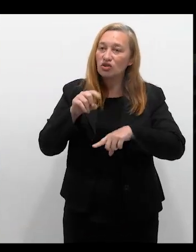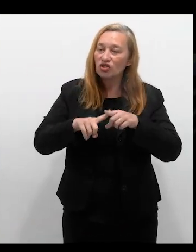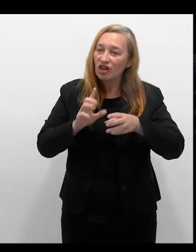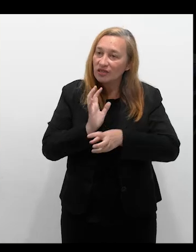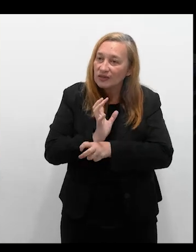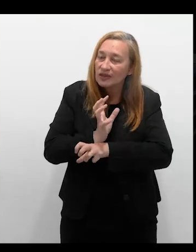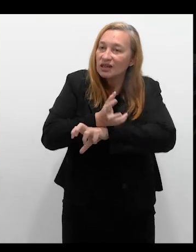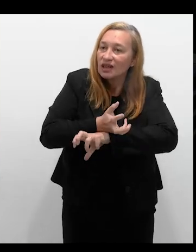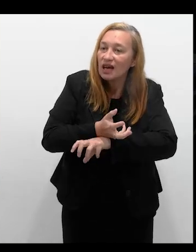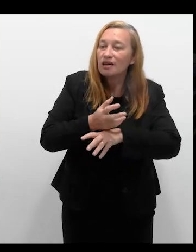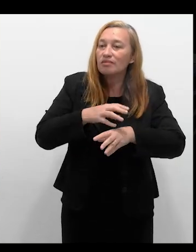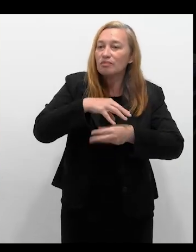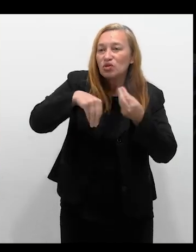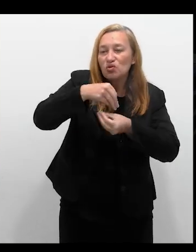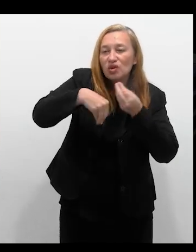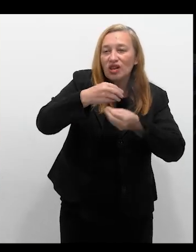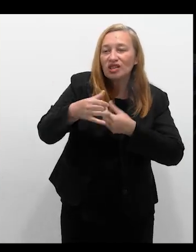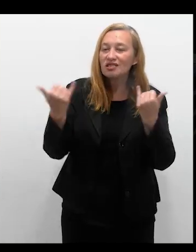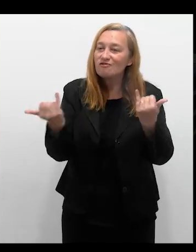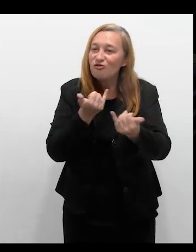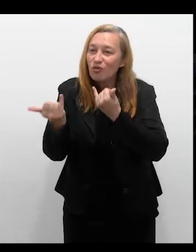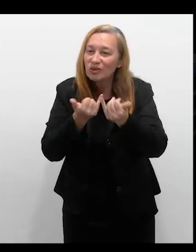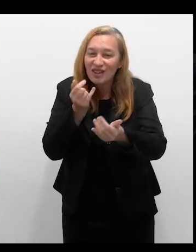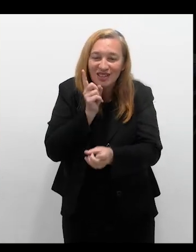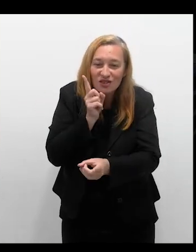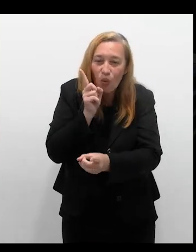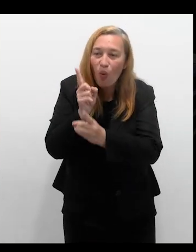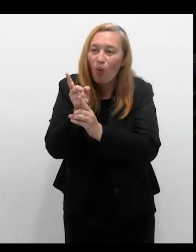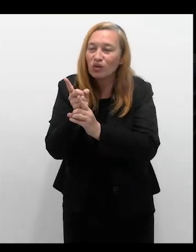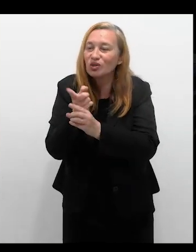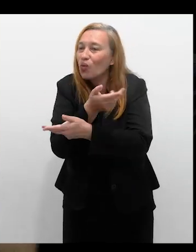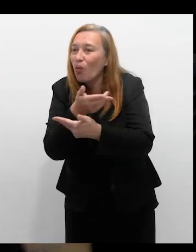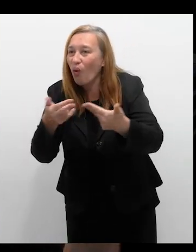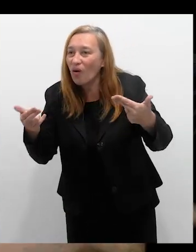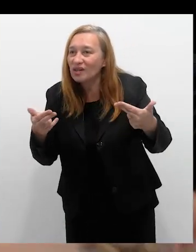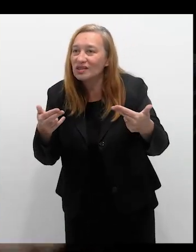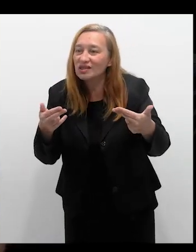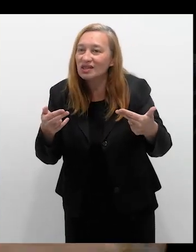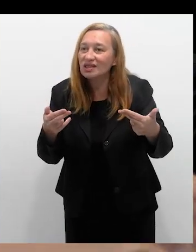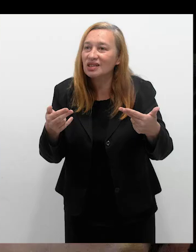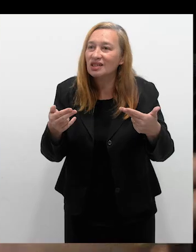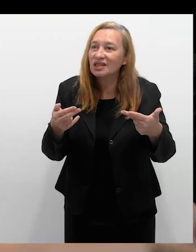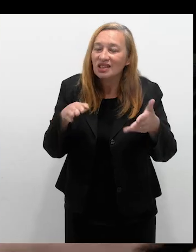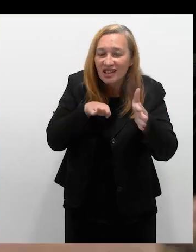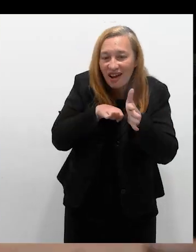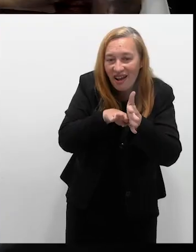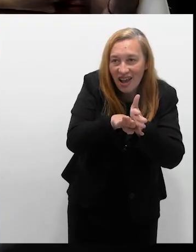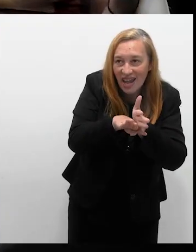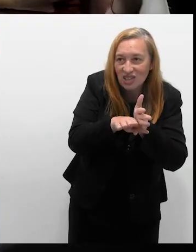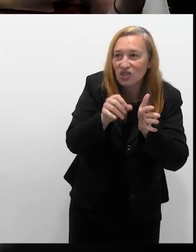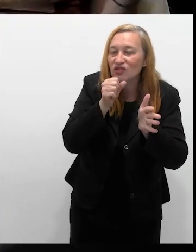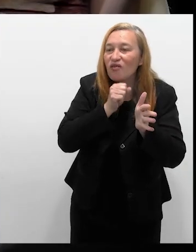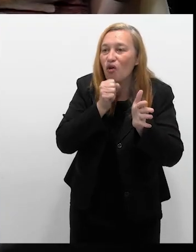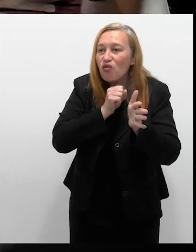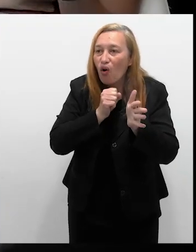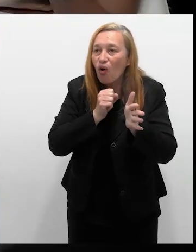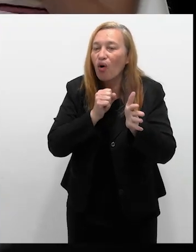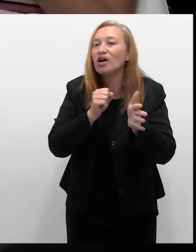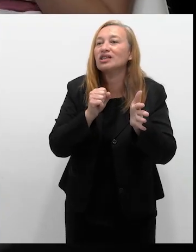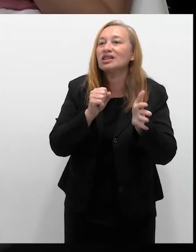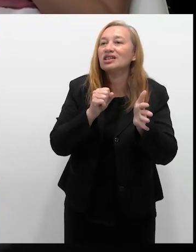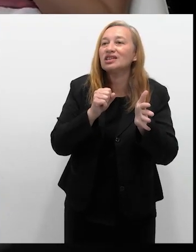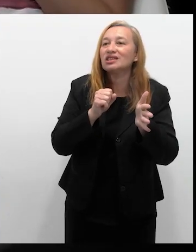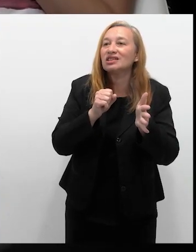Uhum. E aí eles fizeram uma coisa misturando essas informações. Eles encontram coisas lá